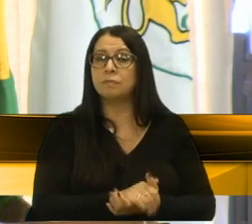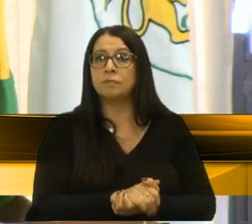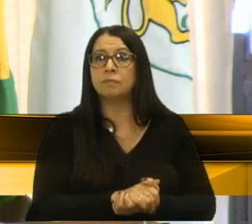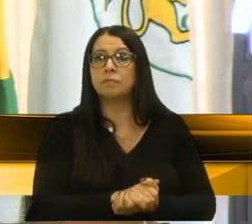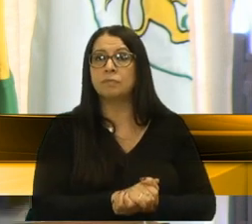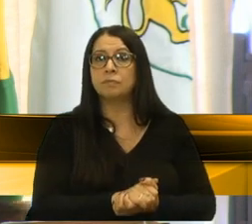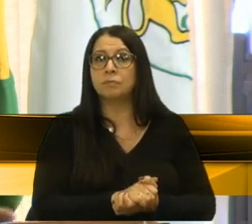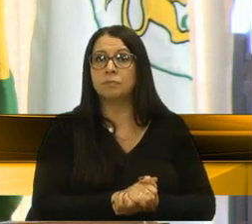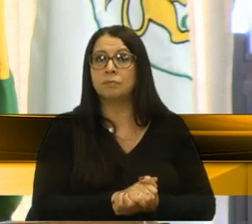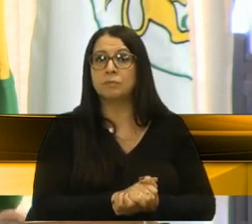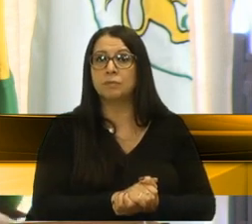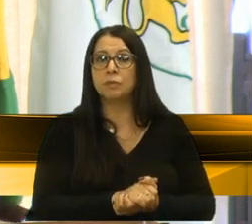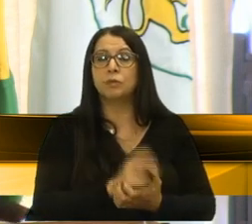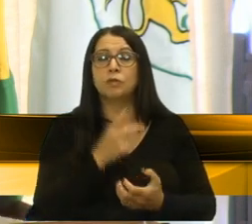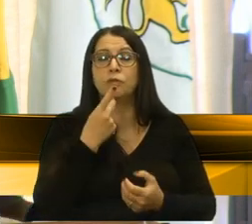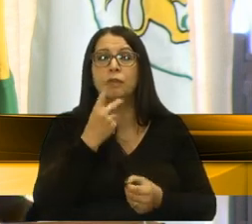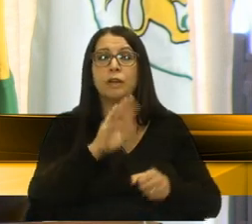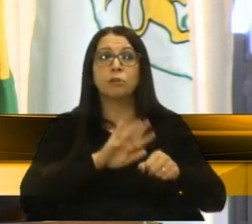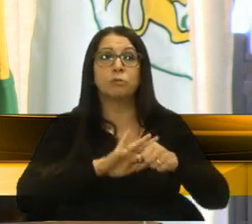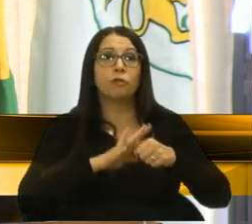quanto a falar o vírus,